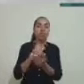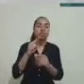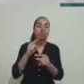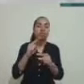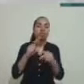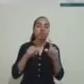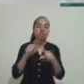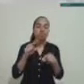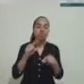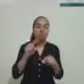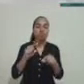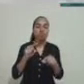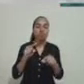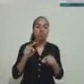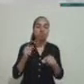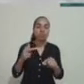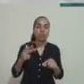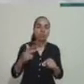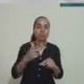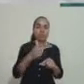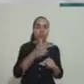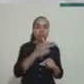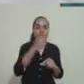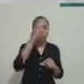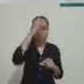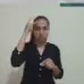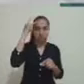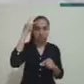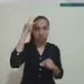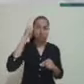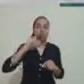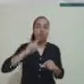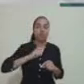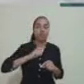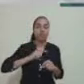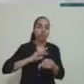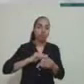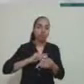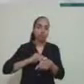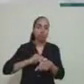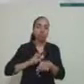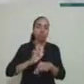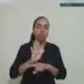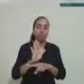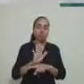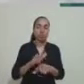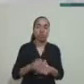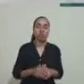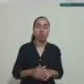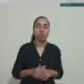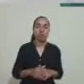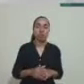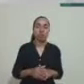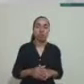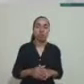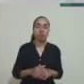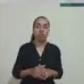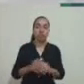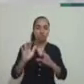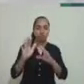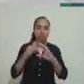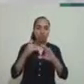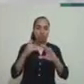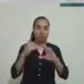uma cirurgia em pacientes que têm um ceratocone. Eu vou ler um pouquinho o material que eles enviaram para a população.